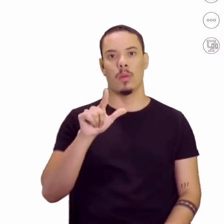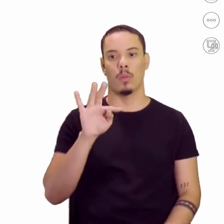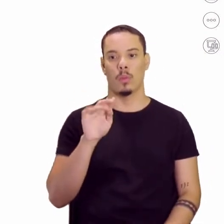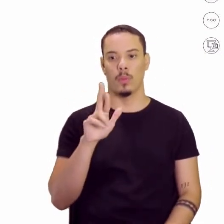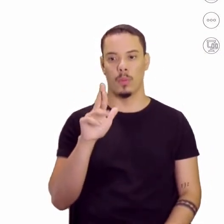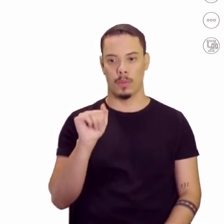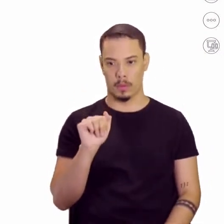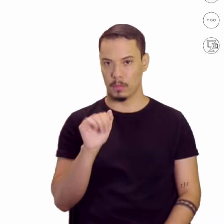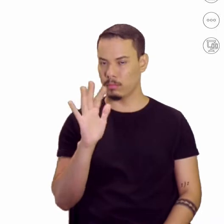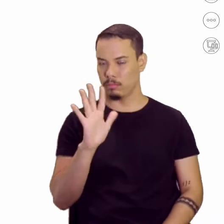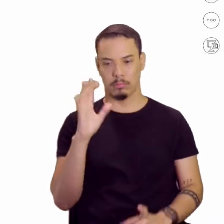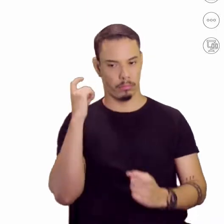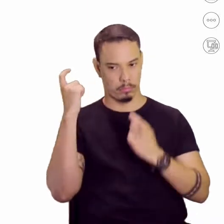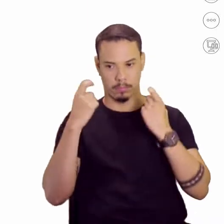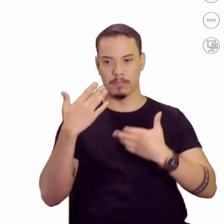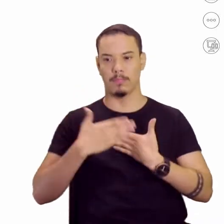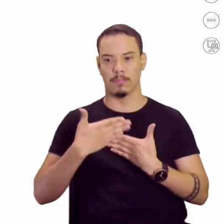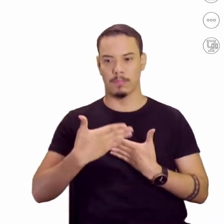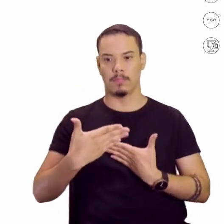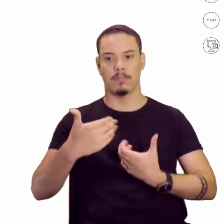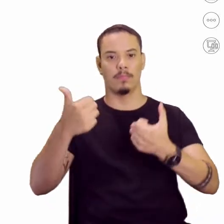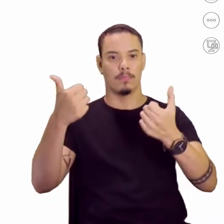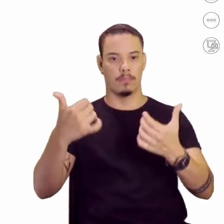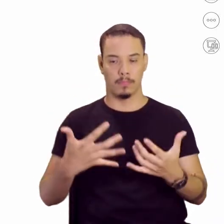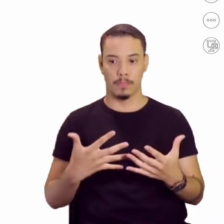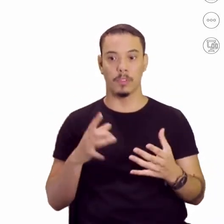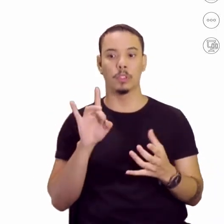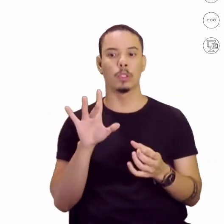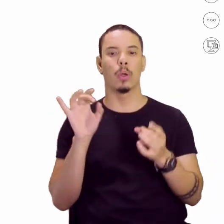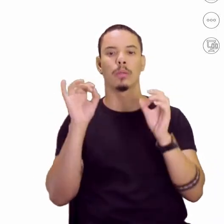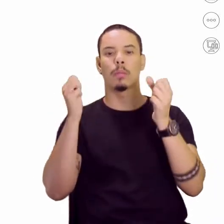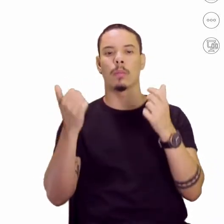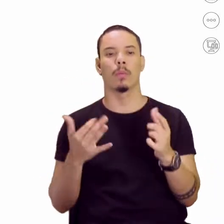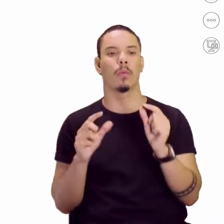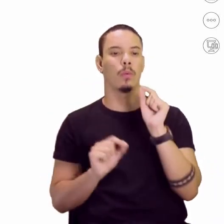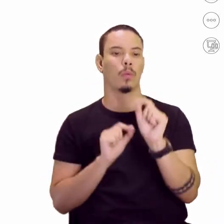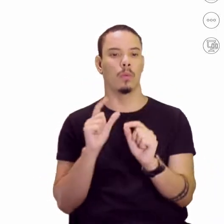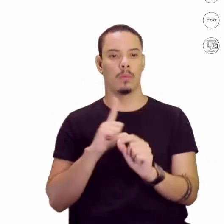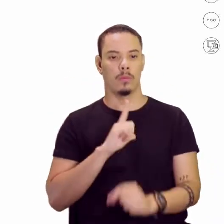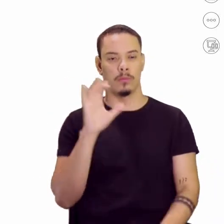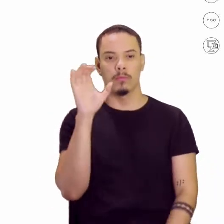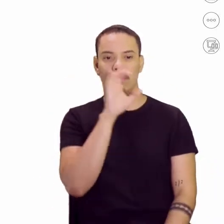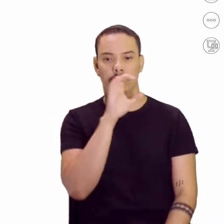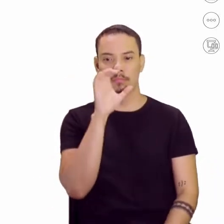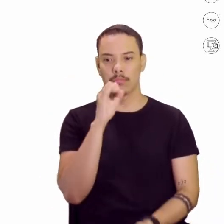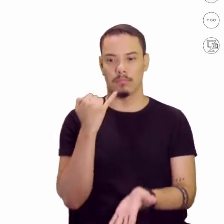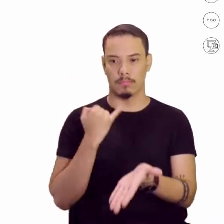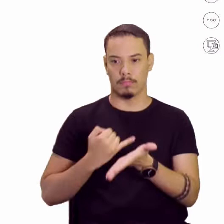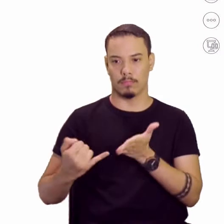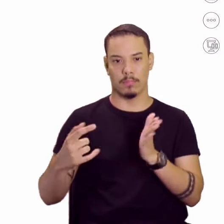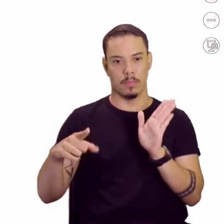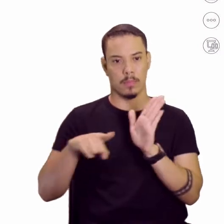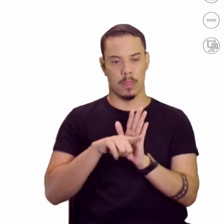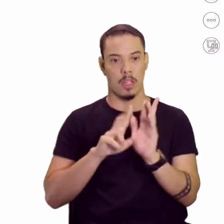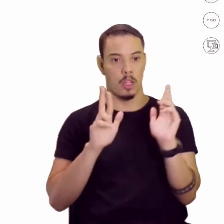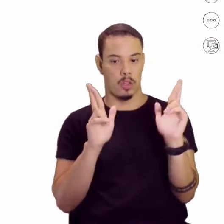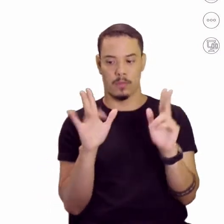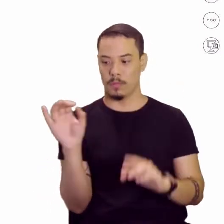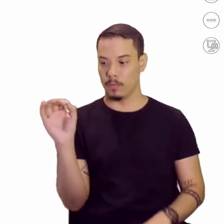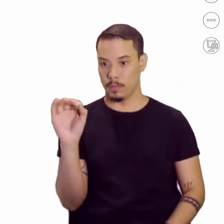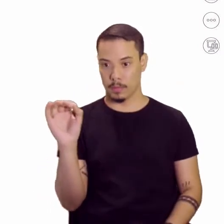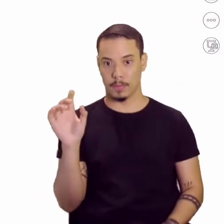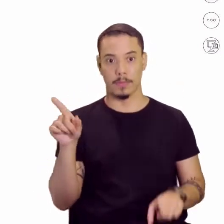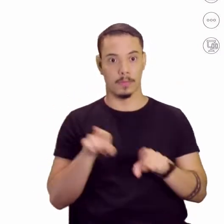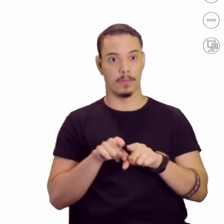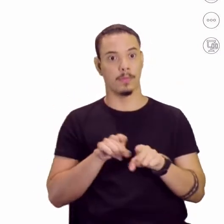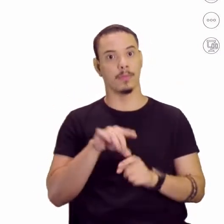Não precisa preocupar, não. Aqui, pessoal, só para dizer que ele sai daqui com uma velocidade inicial que é diferente de zero. Essa velocidade